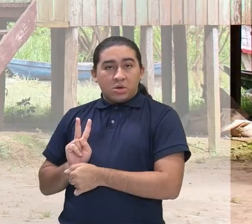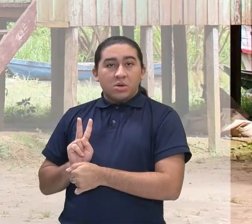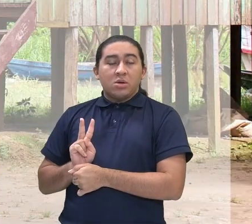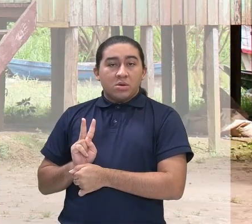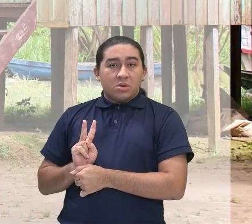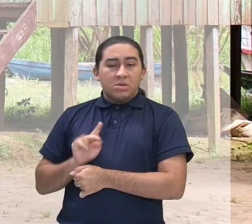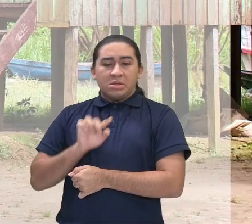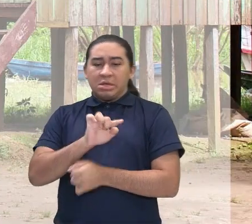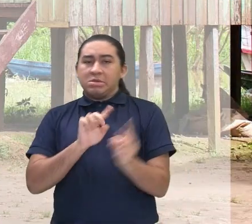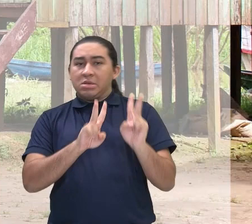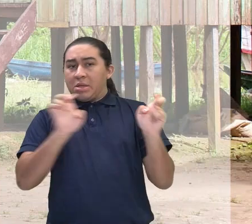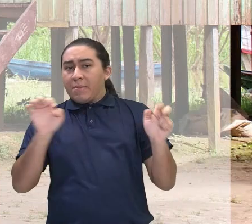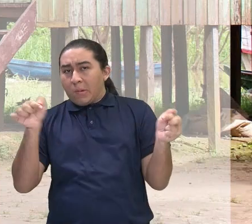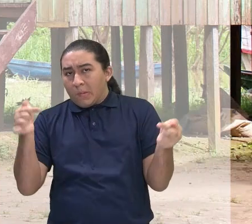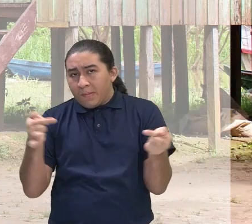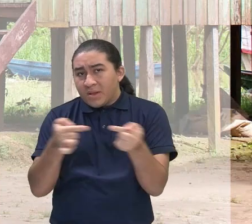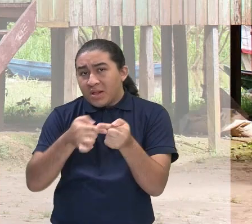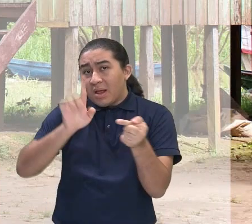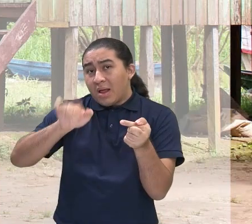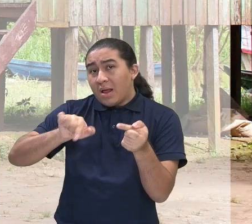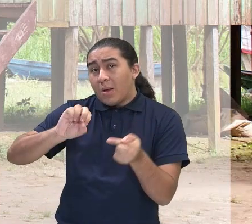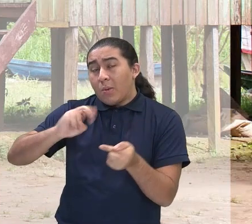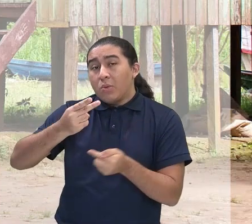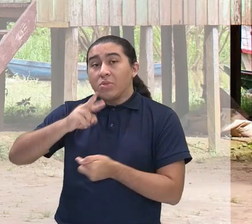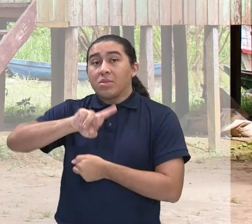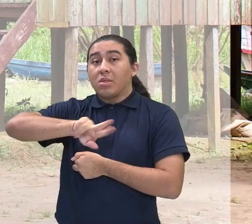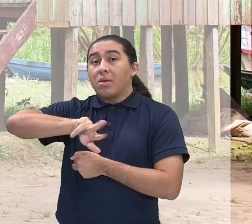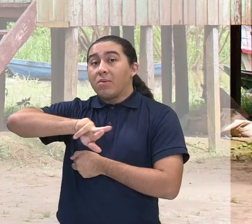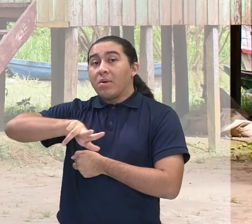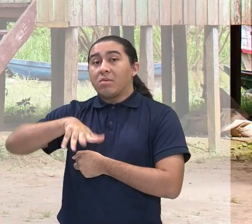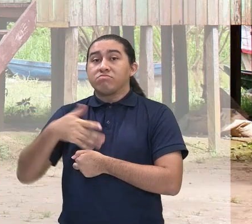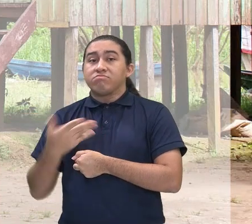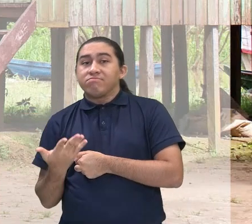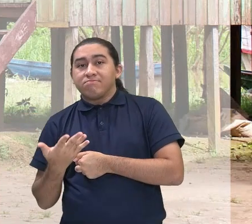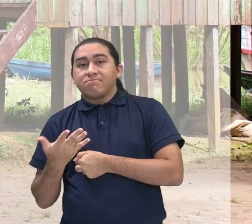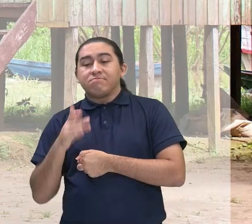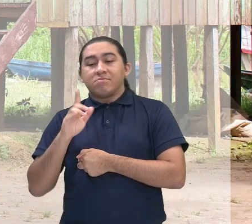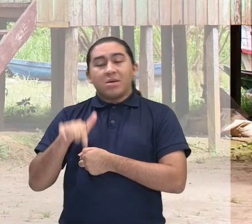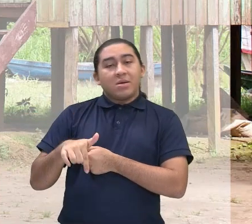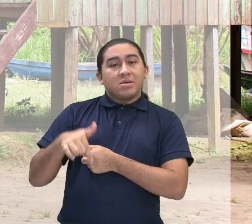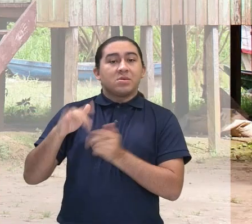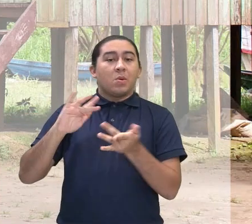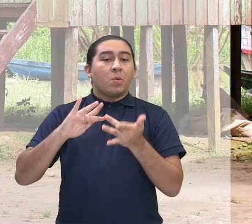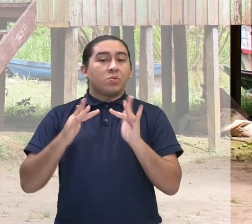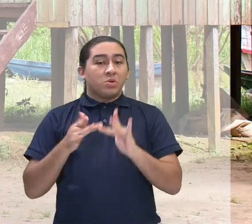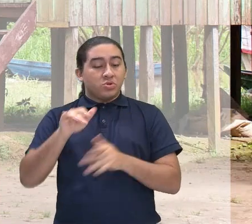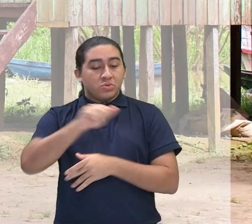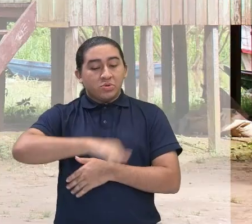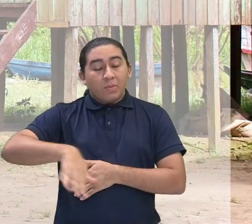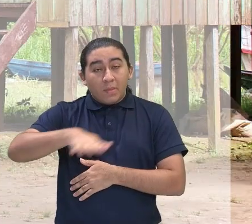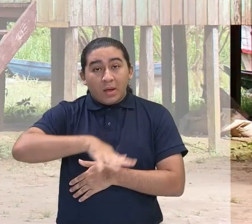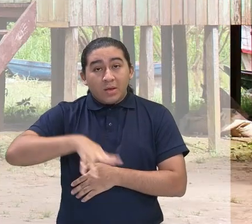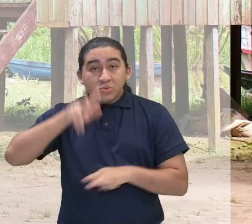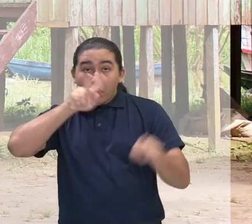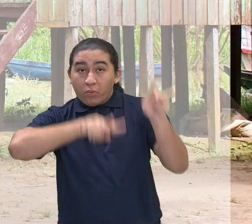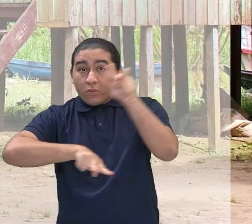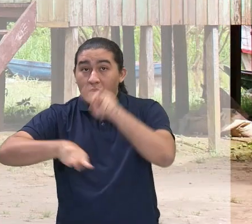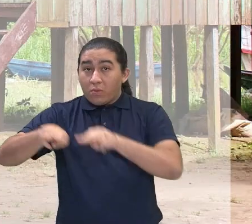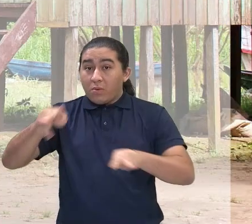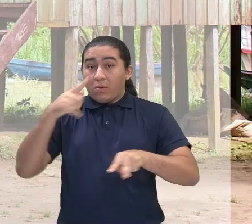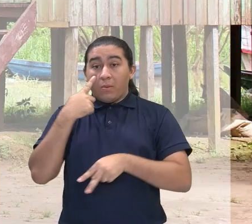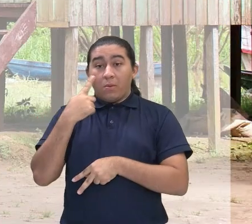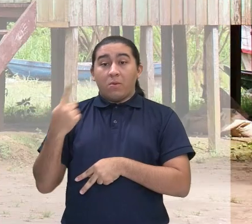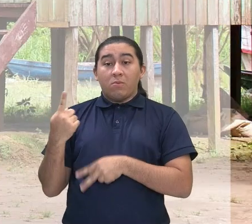materiais, será que é ou não é esse elemento, esse contexto aqui, né, em que nós